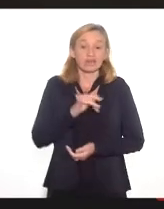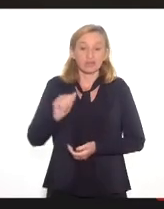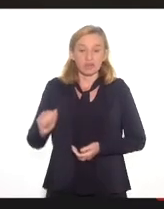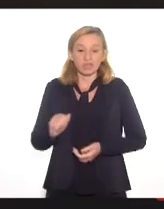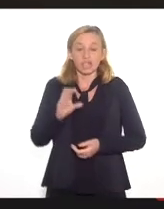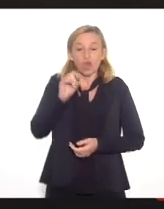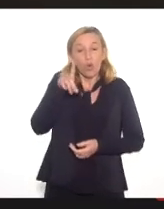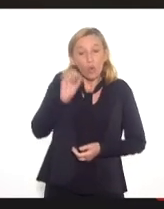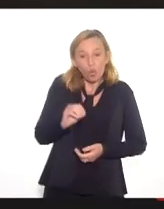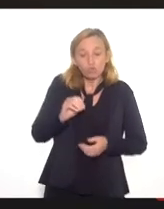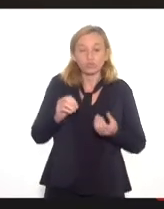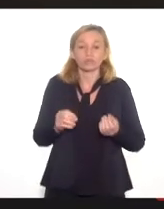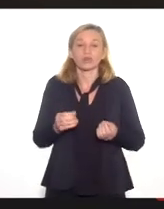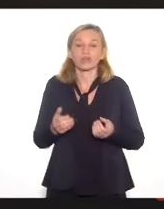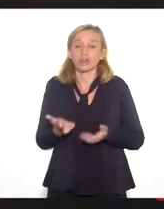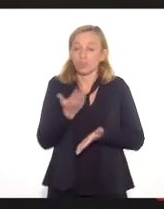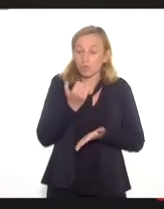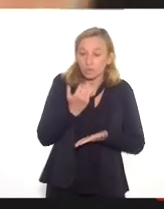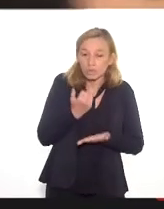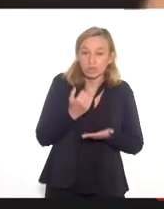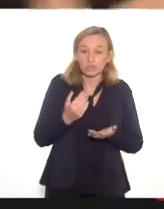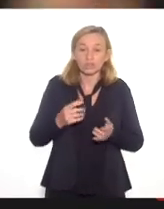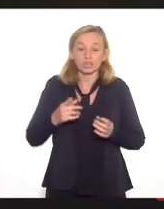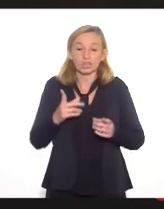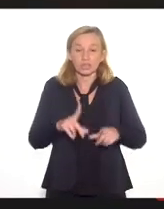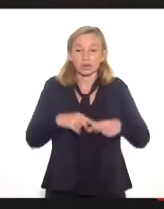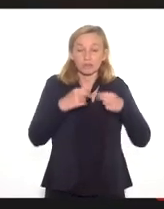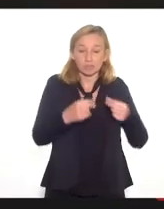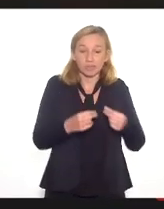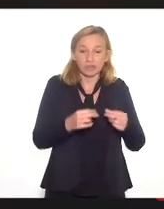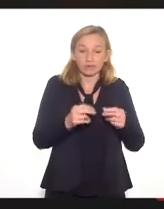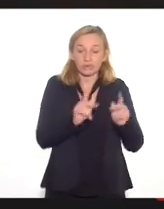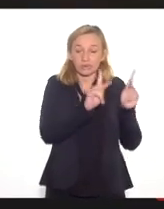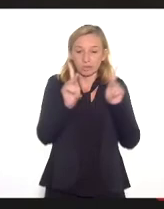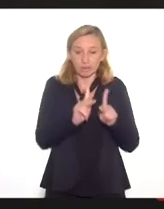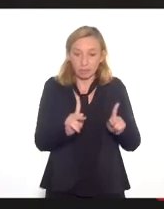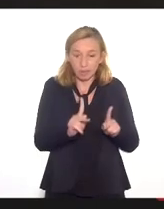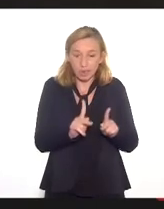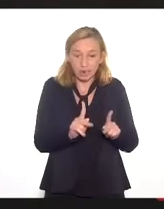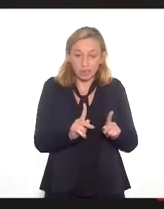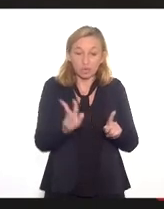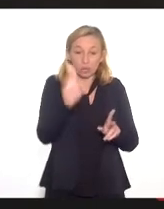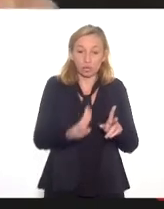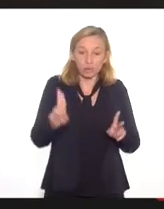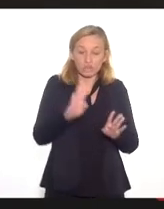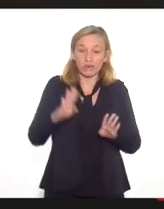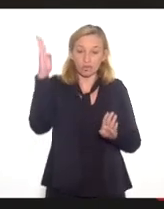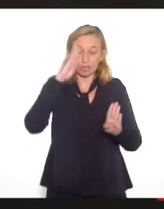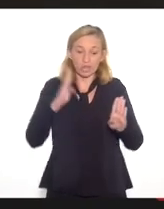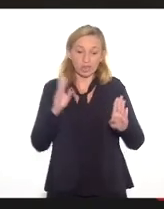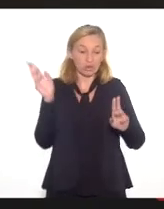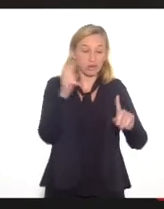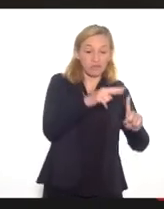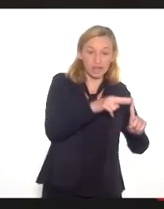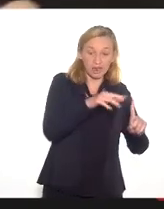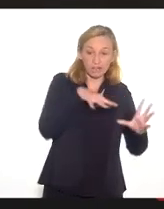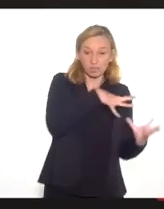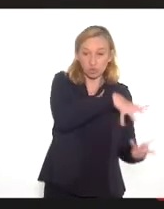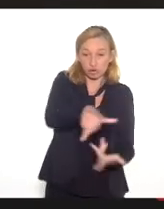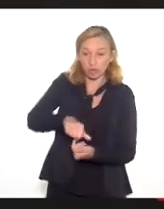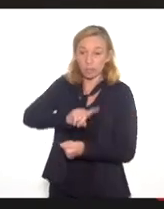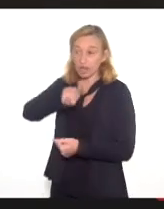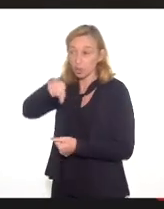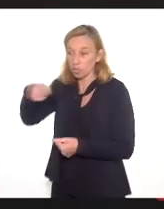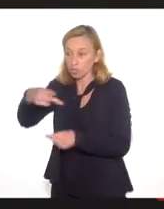ONU para a alimentação que ganhou o Prêmio Nobel da Paz ano passado usava o Brasil de referência mundial para que outros